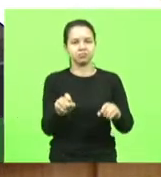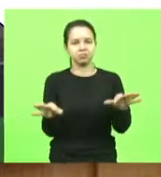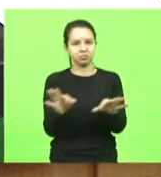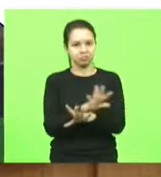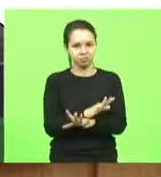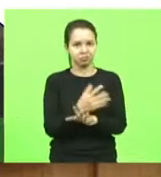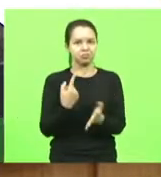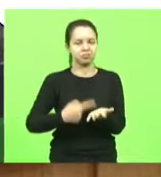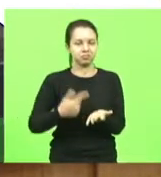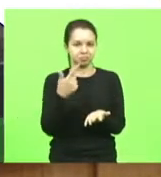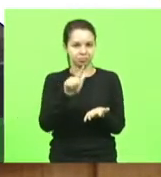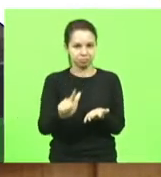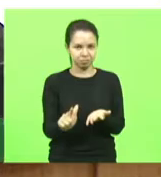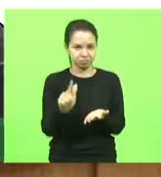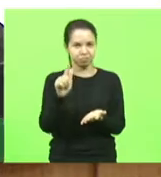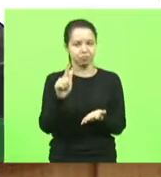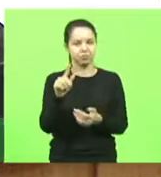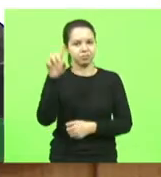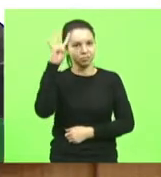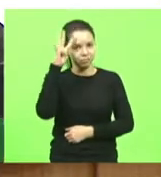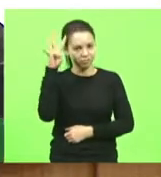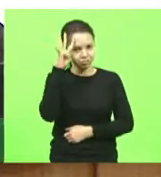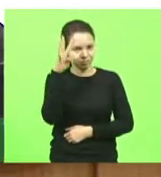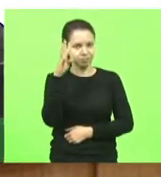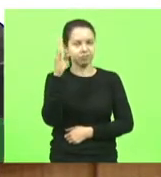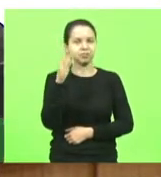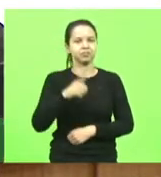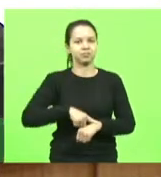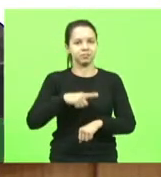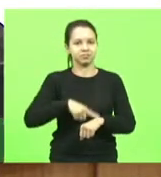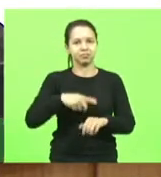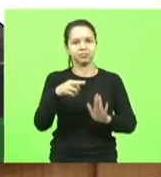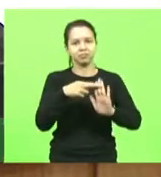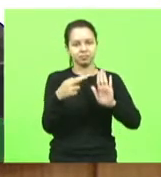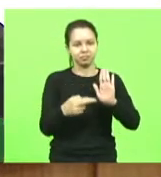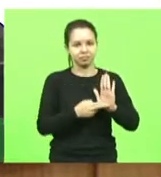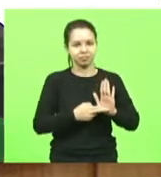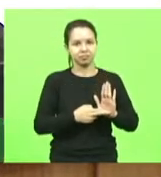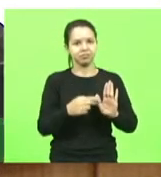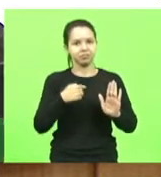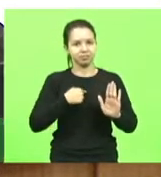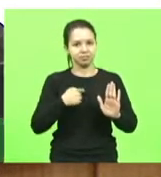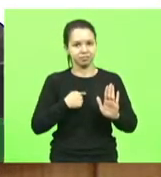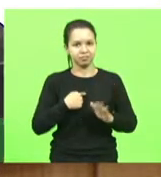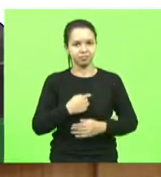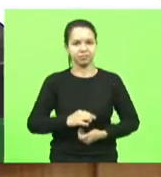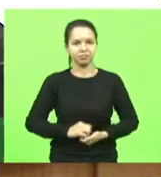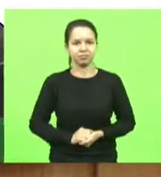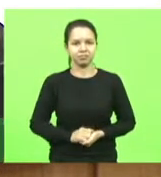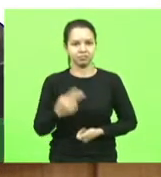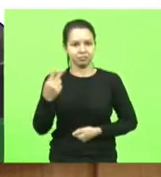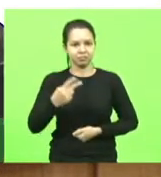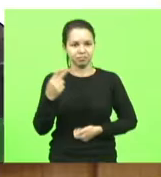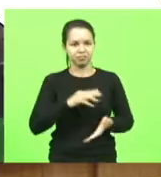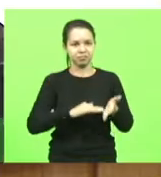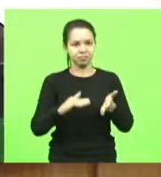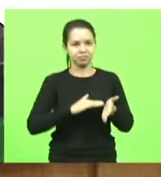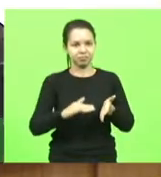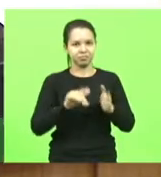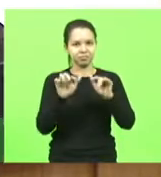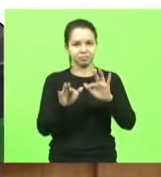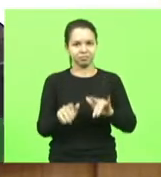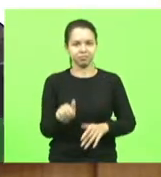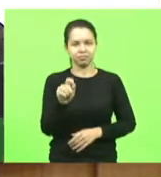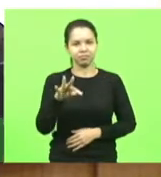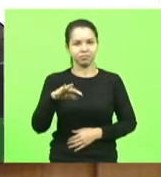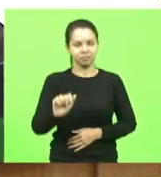convocou outra, ordinária, para quarta-feira, no horário regimental, para constar, eu, segundo o secretário, lavrei